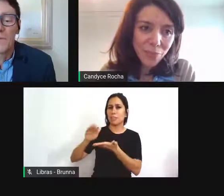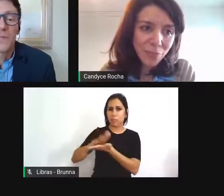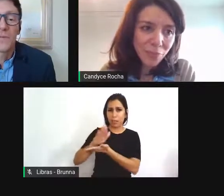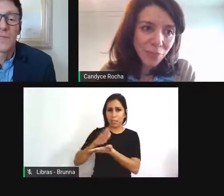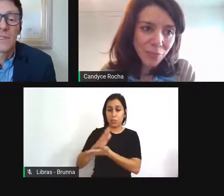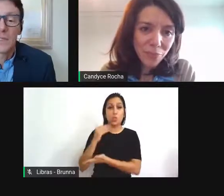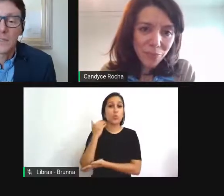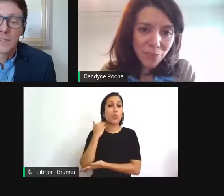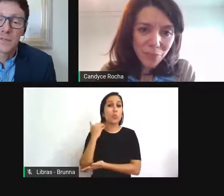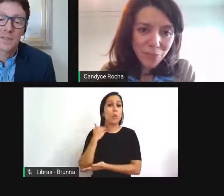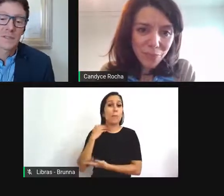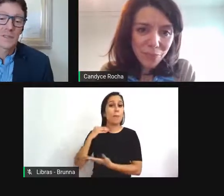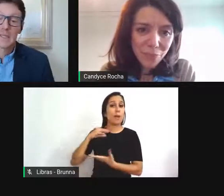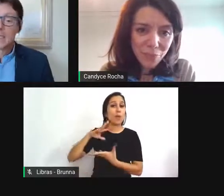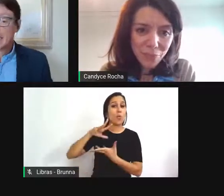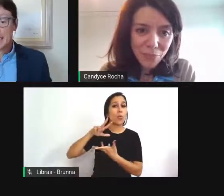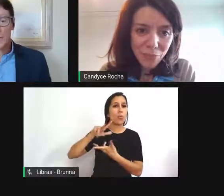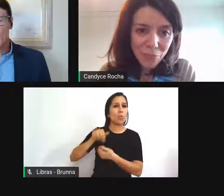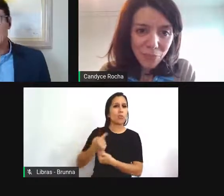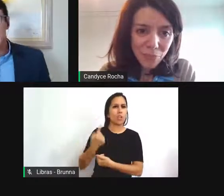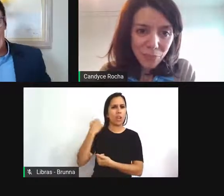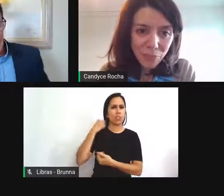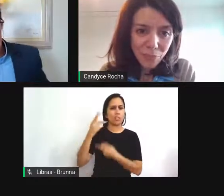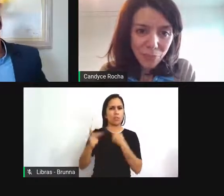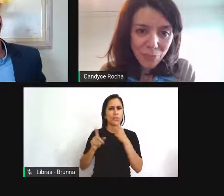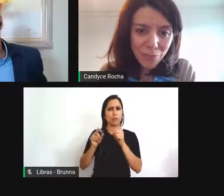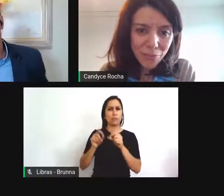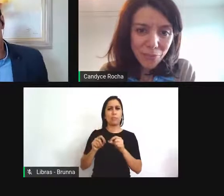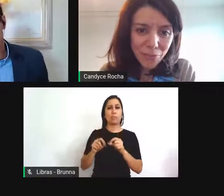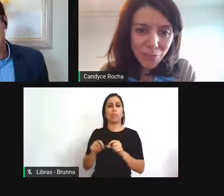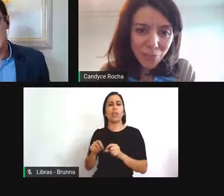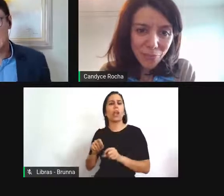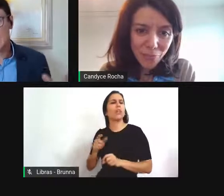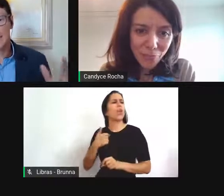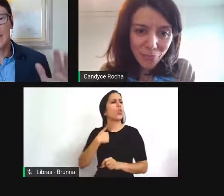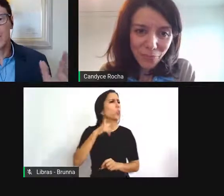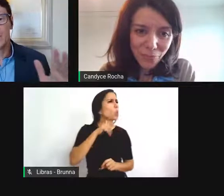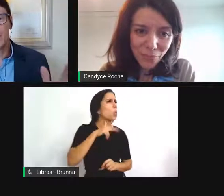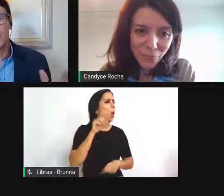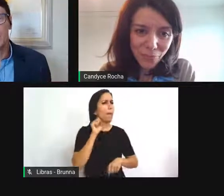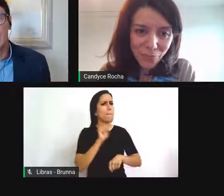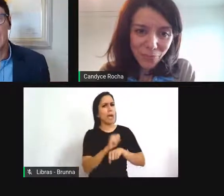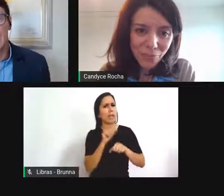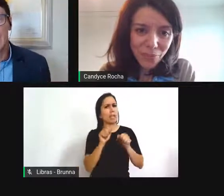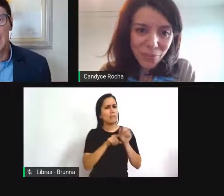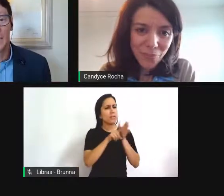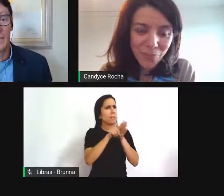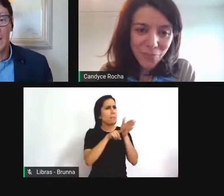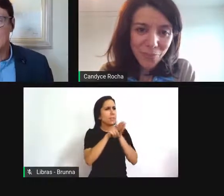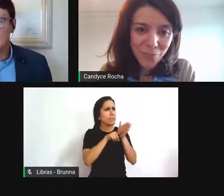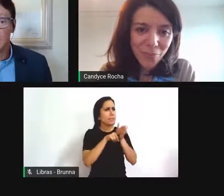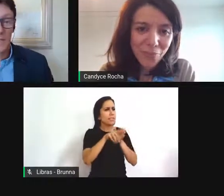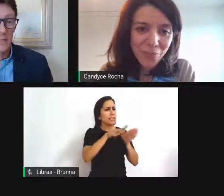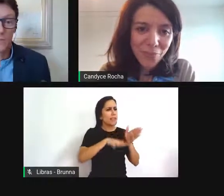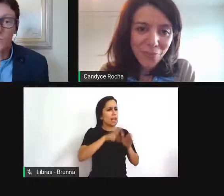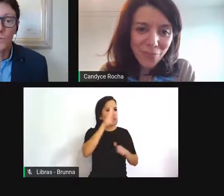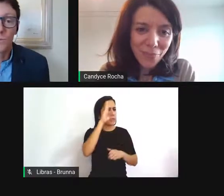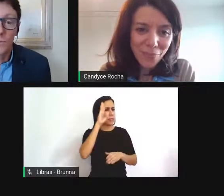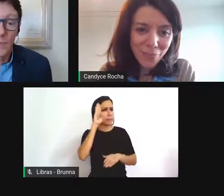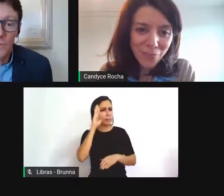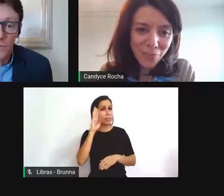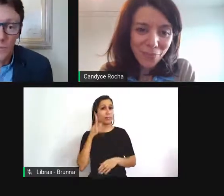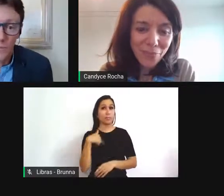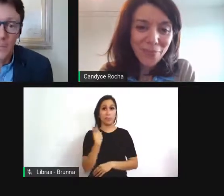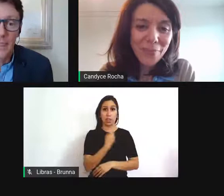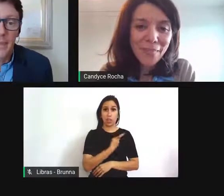Quando conversávamos sobre o evento, você tinha me dito, Candice, eu nunca parei de fazer pesquisa, ainda que não do ponto de vista acadêmico. Aqui a gente